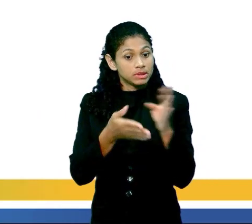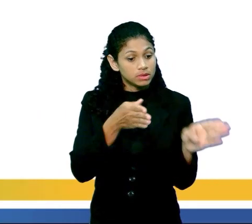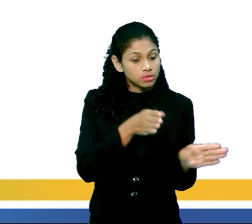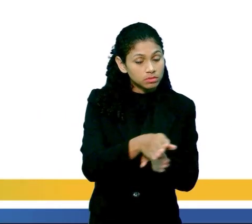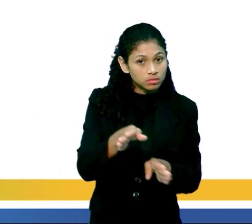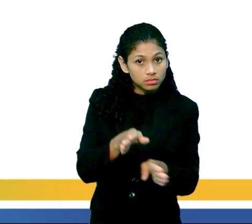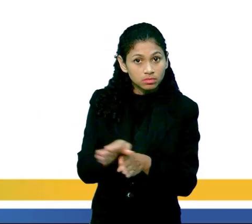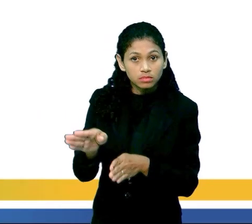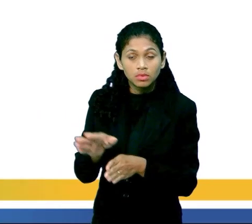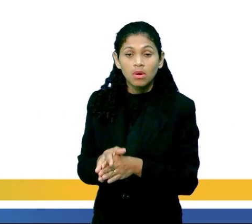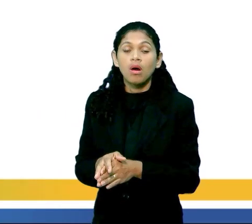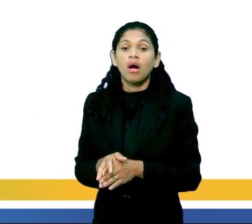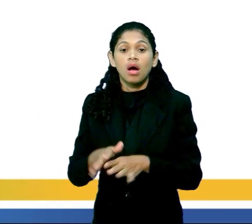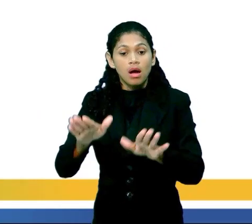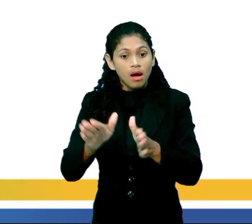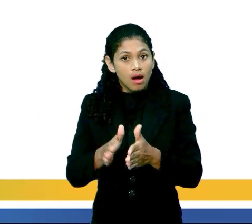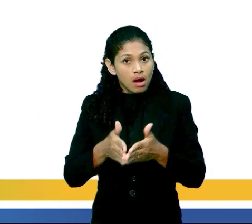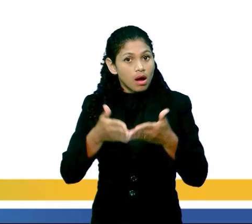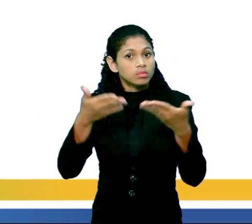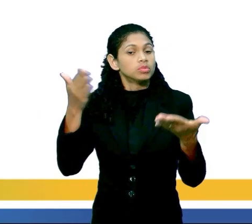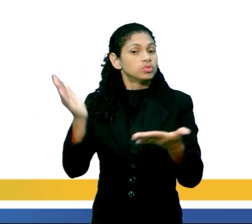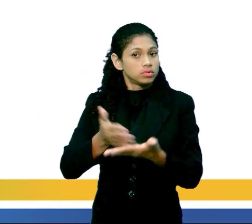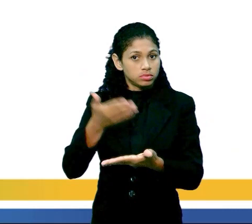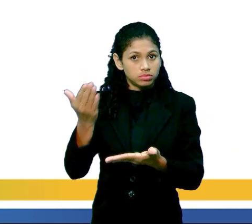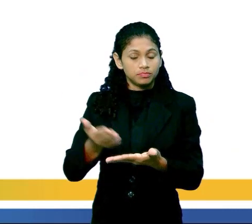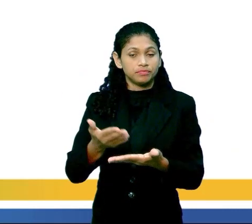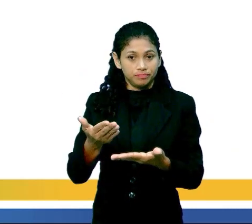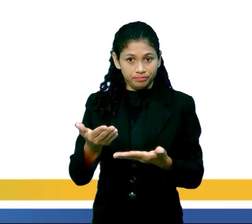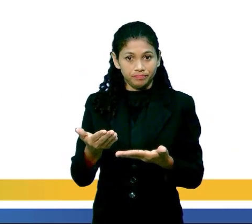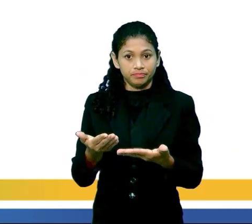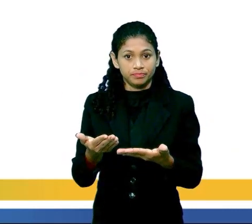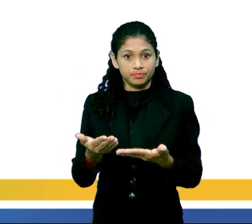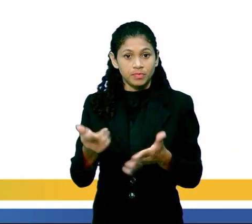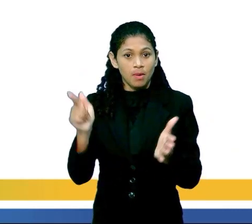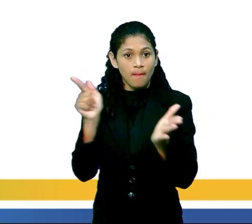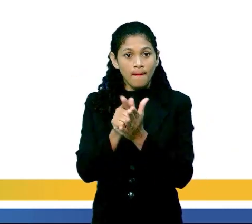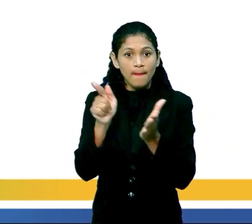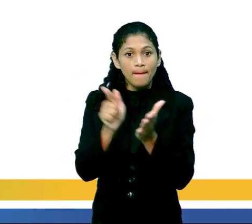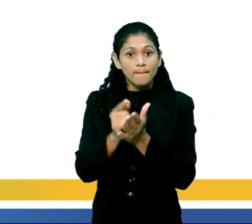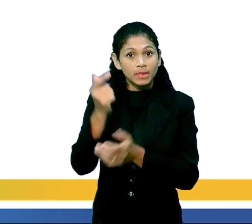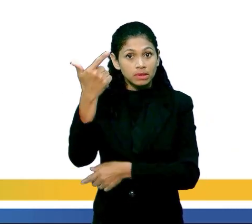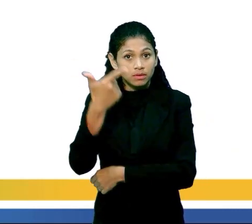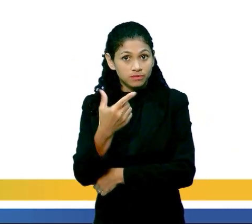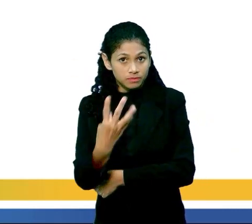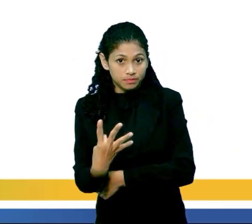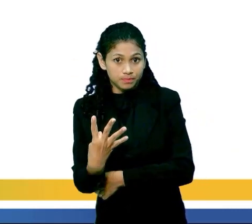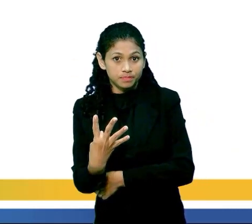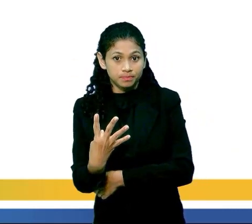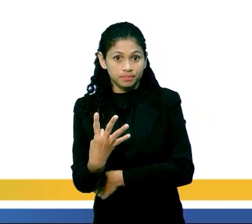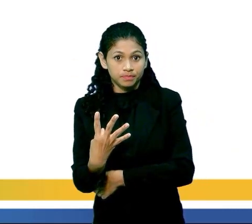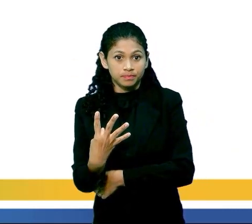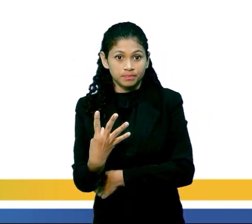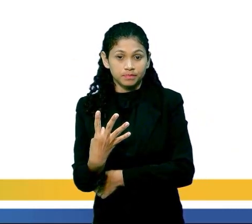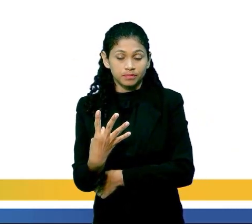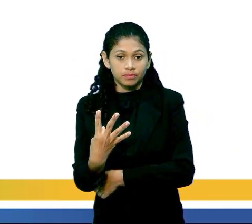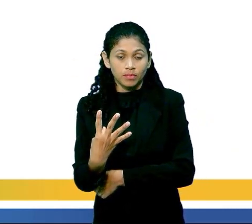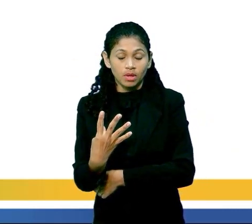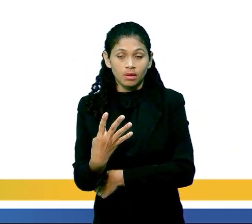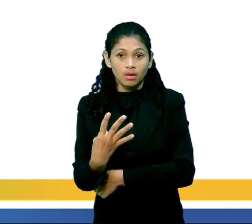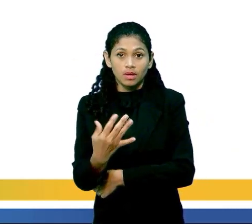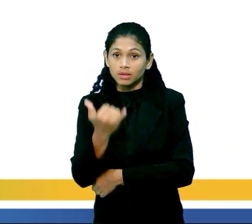pegue o seu livro do Aprova Enem, abra o livro na página 24, aliás, na